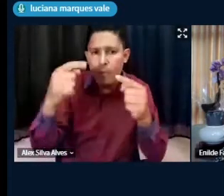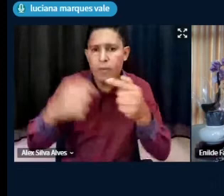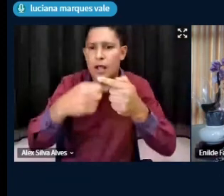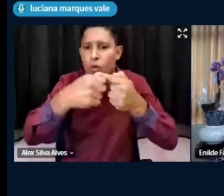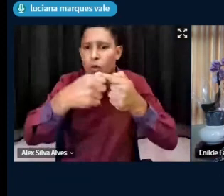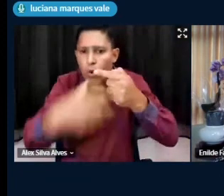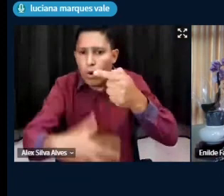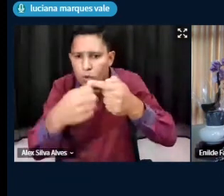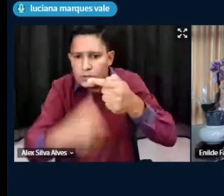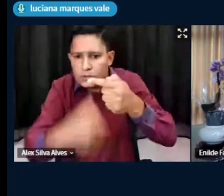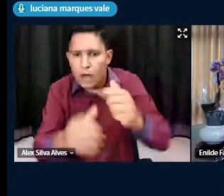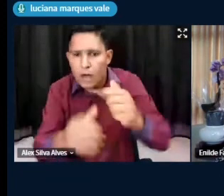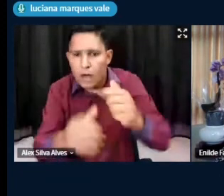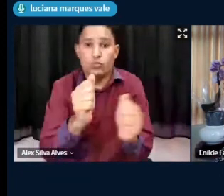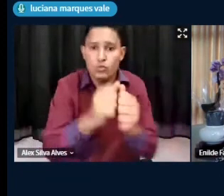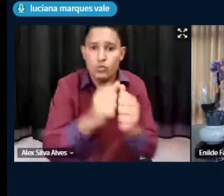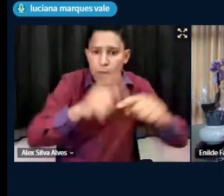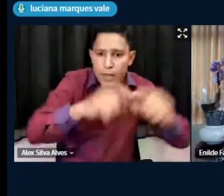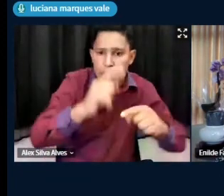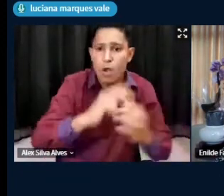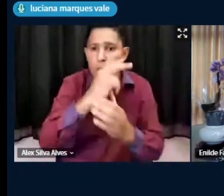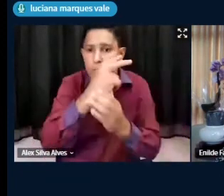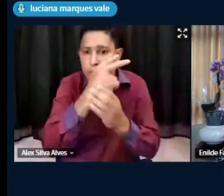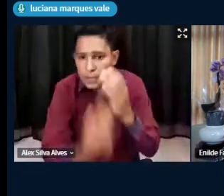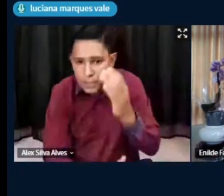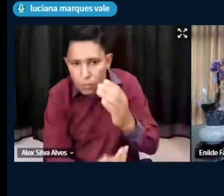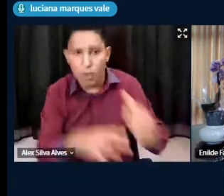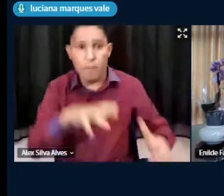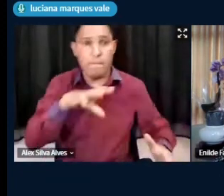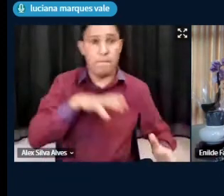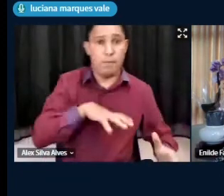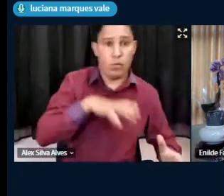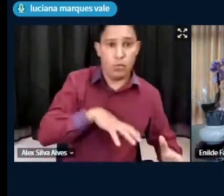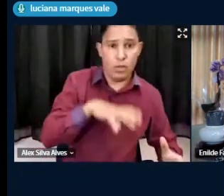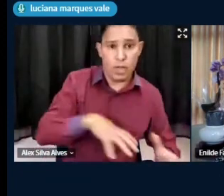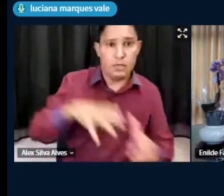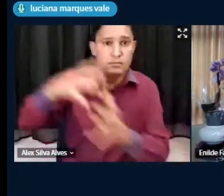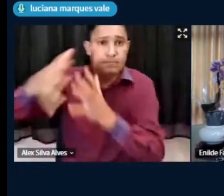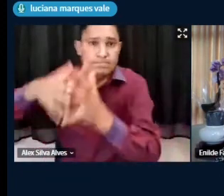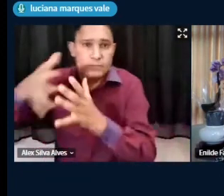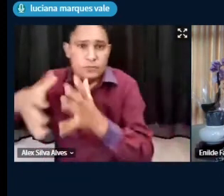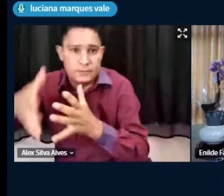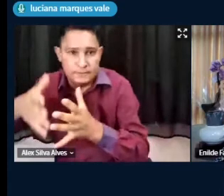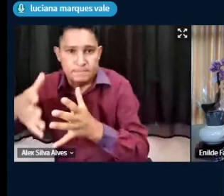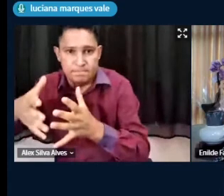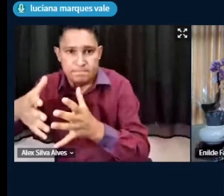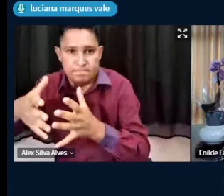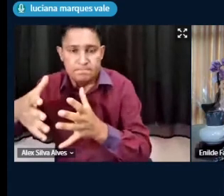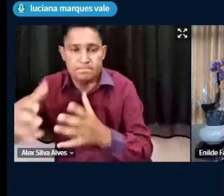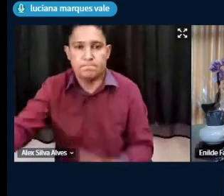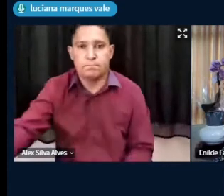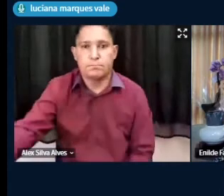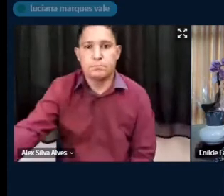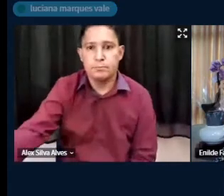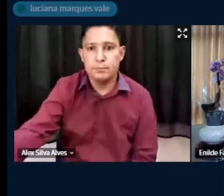em formato de glossário no material bilíngue em LSB português escrito.